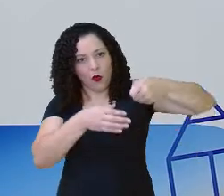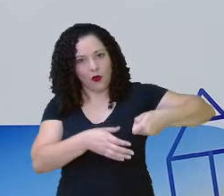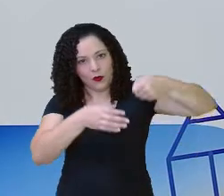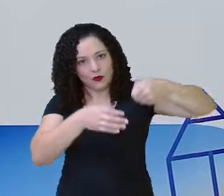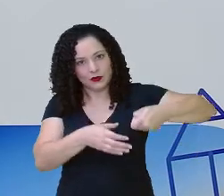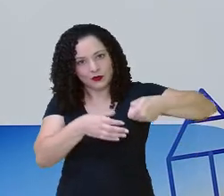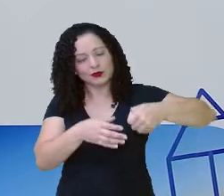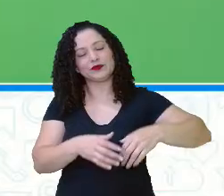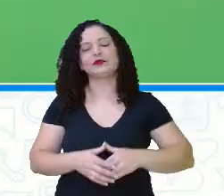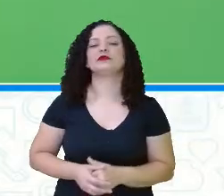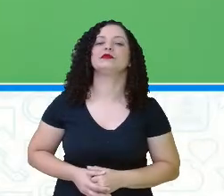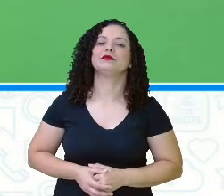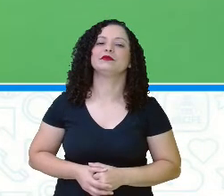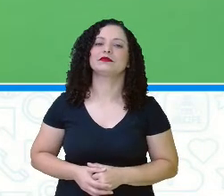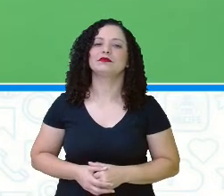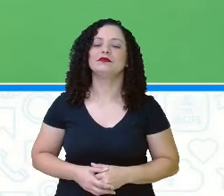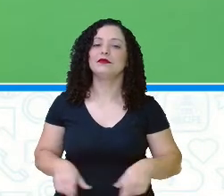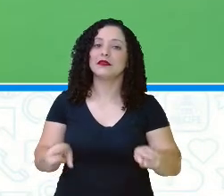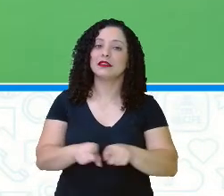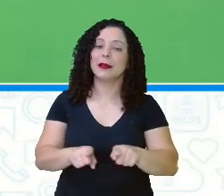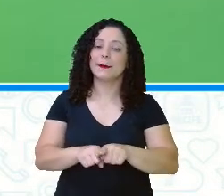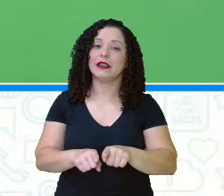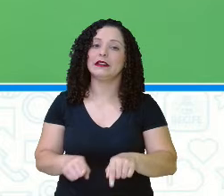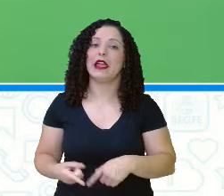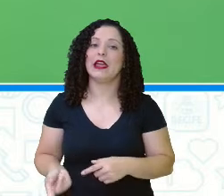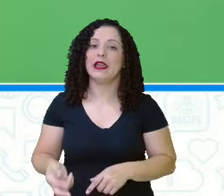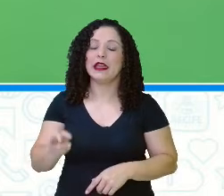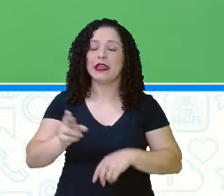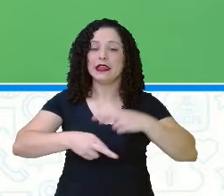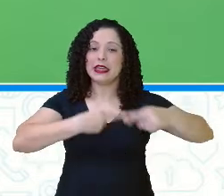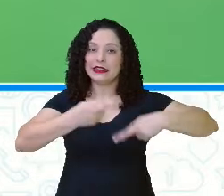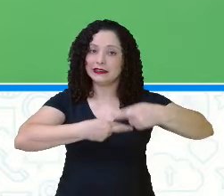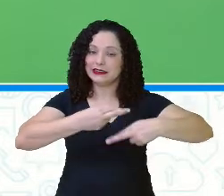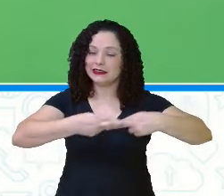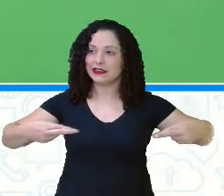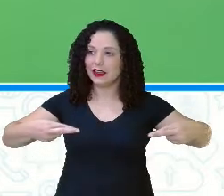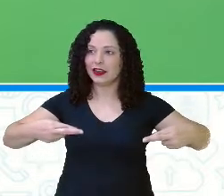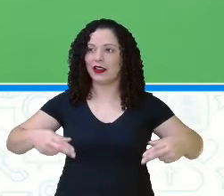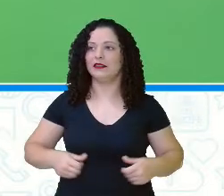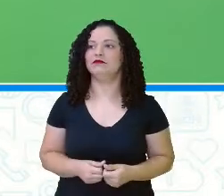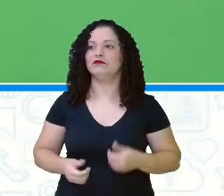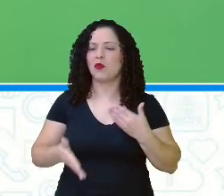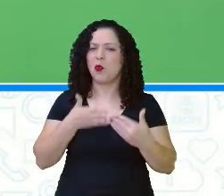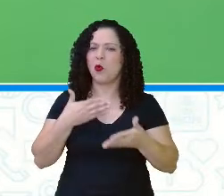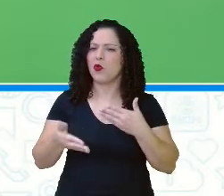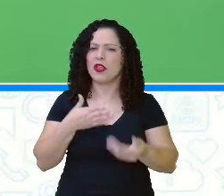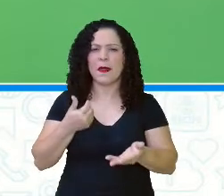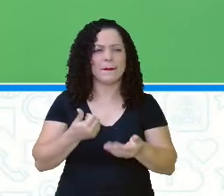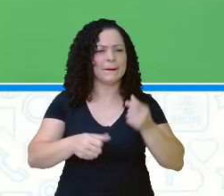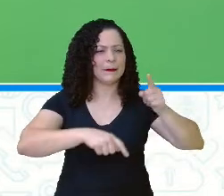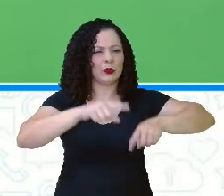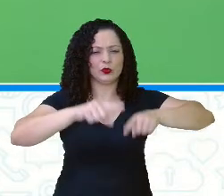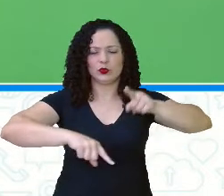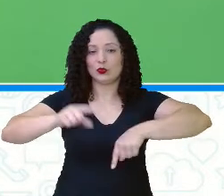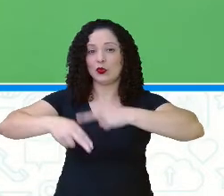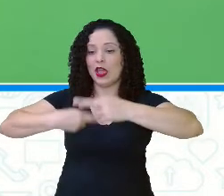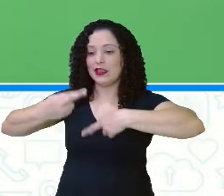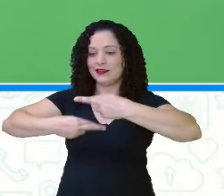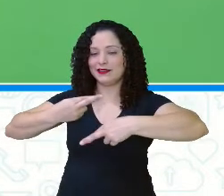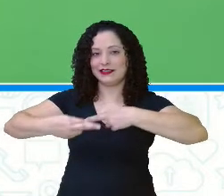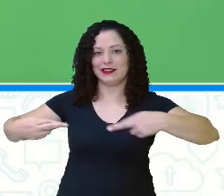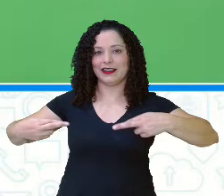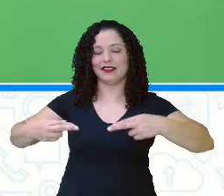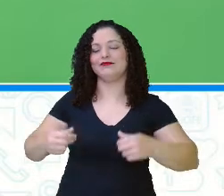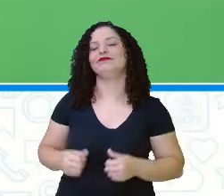também. E reciclar, que aí nós temos aí qualquer material reciclável. A gente aprender